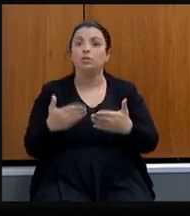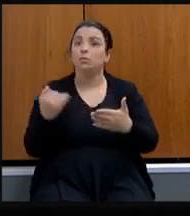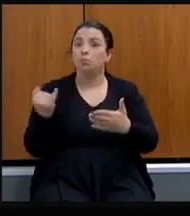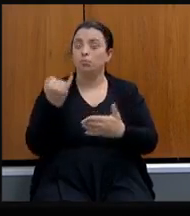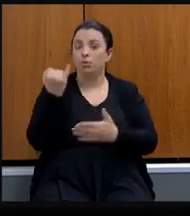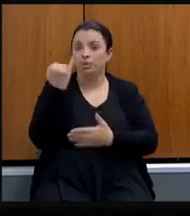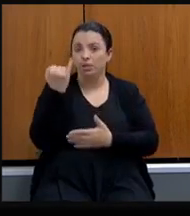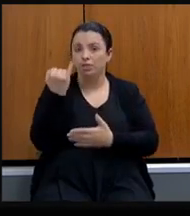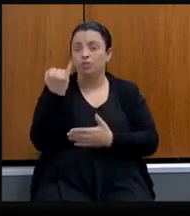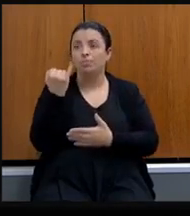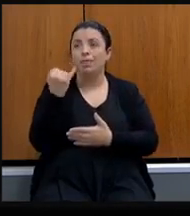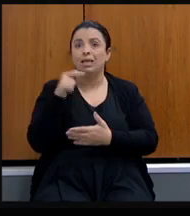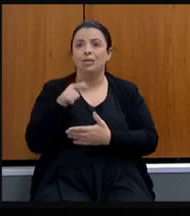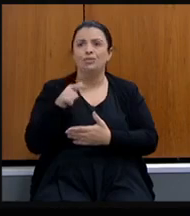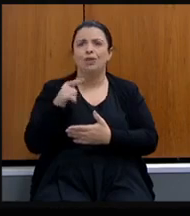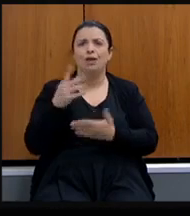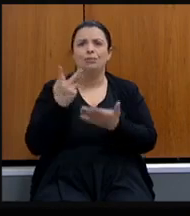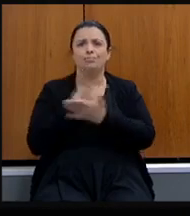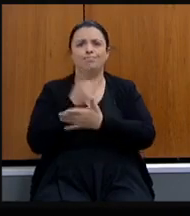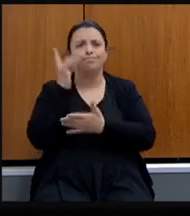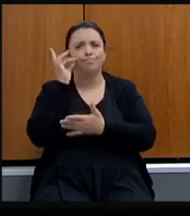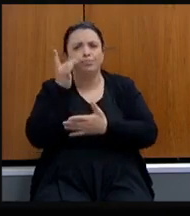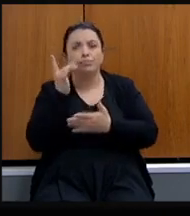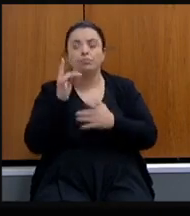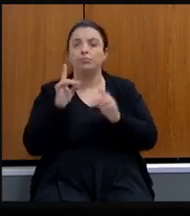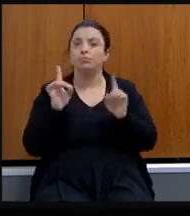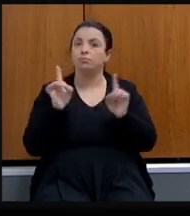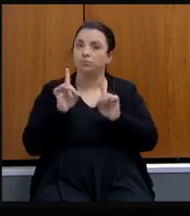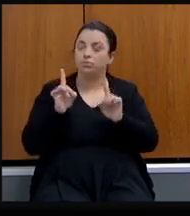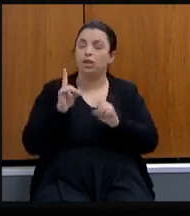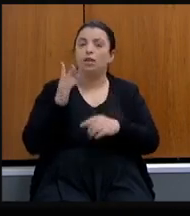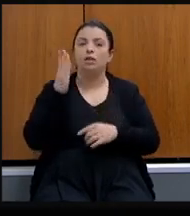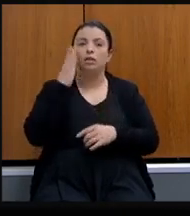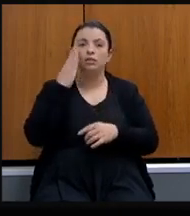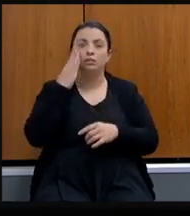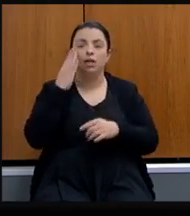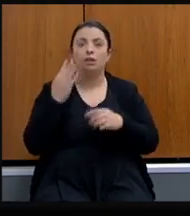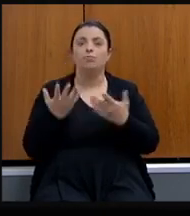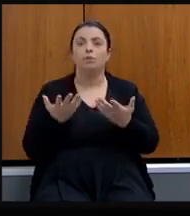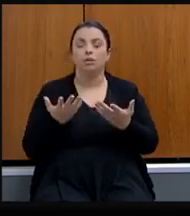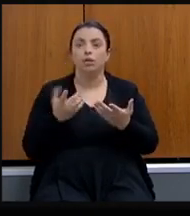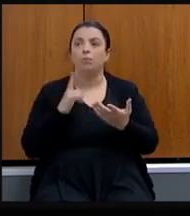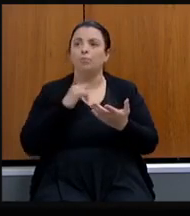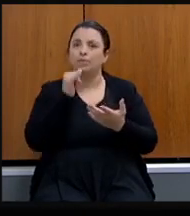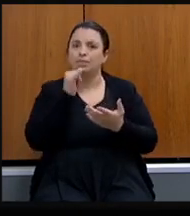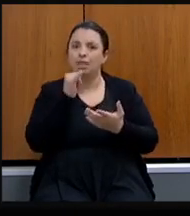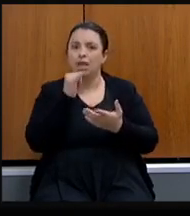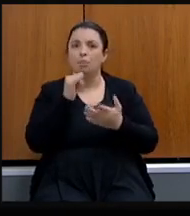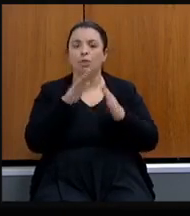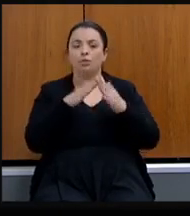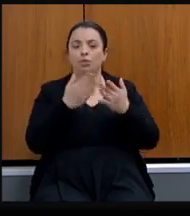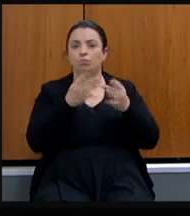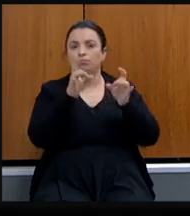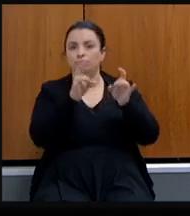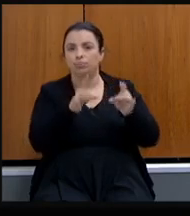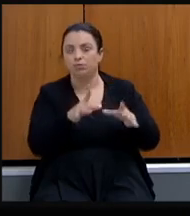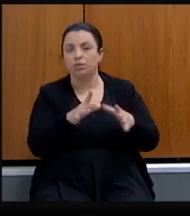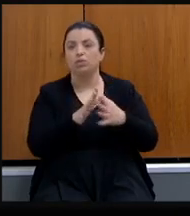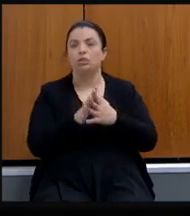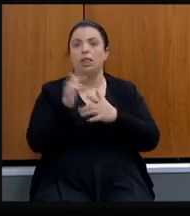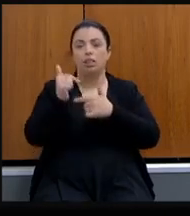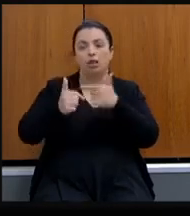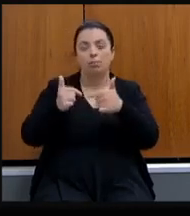não será uma hora para outra e a gente sabe que fenômeno como evasão escolar trabalho